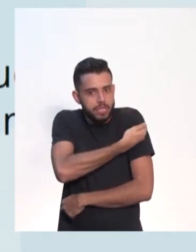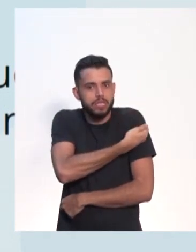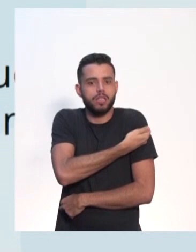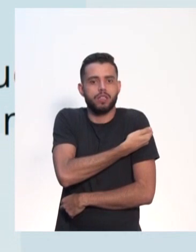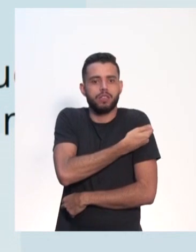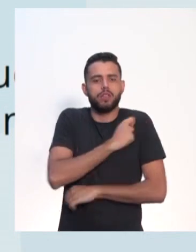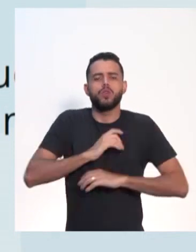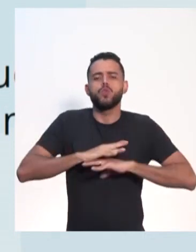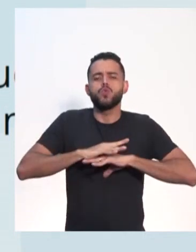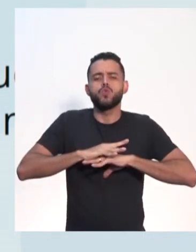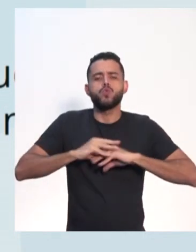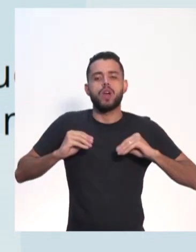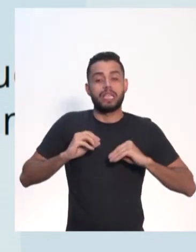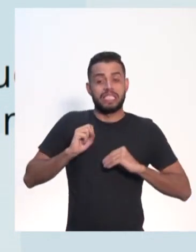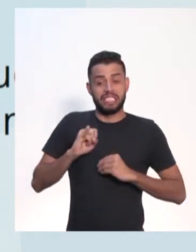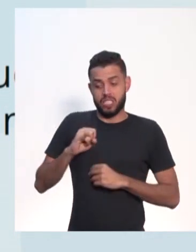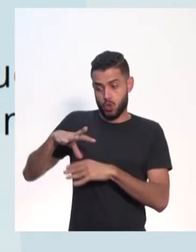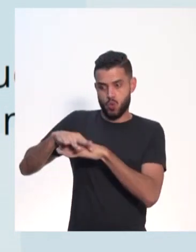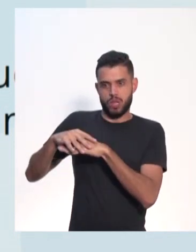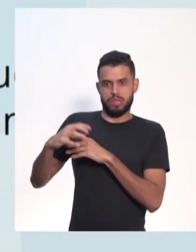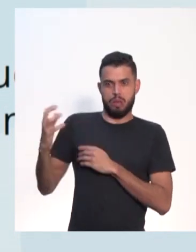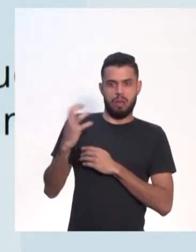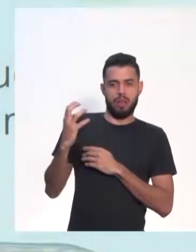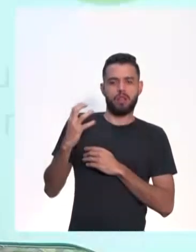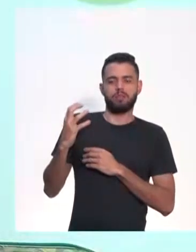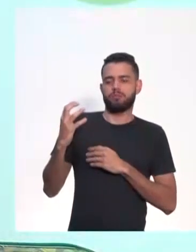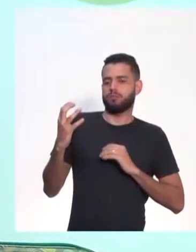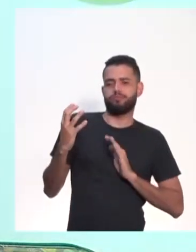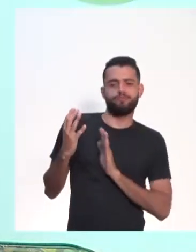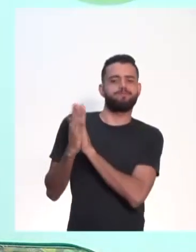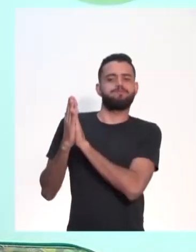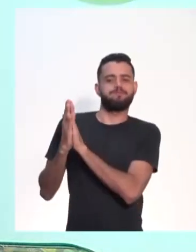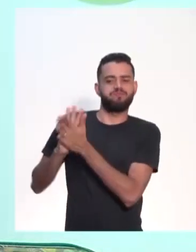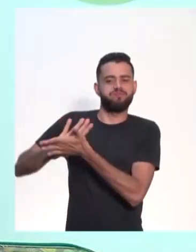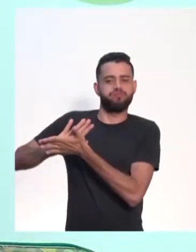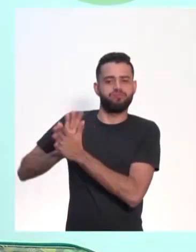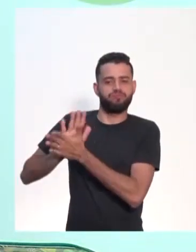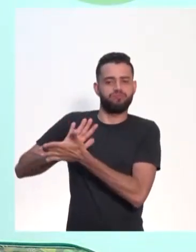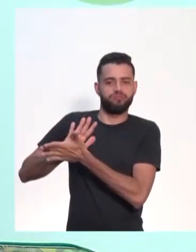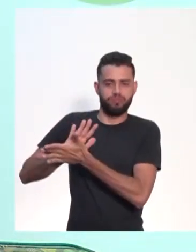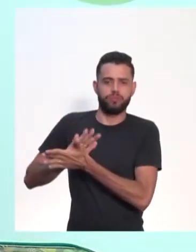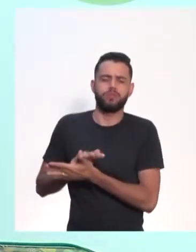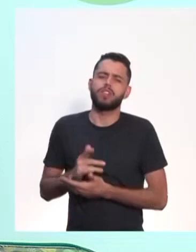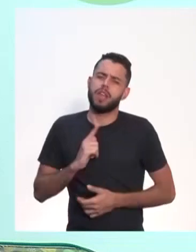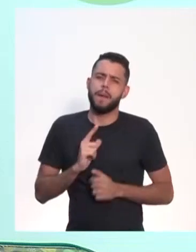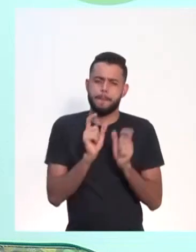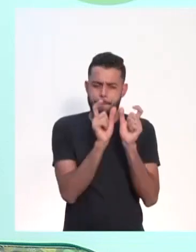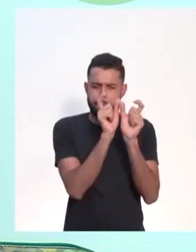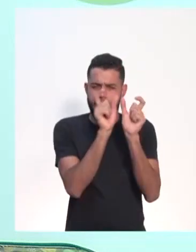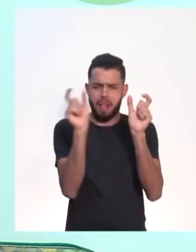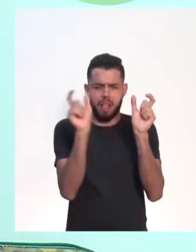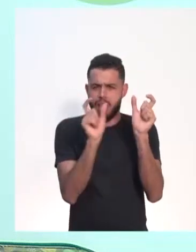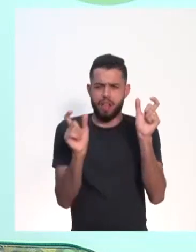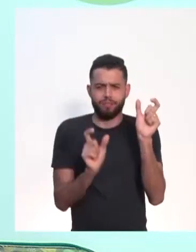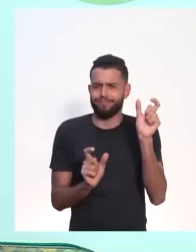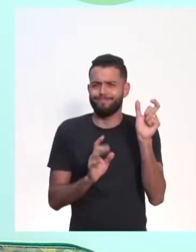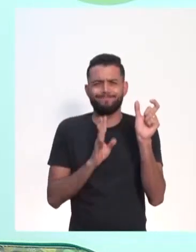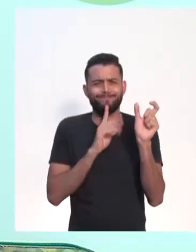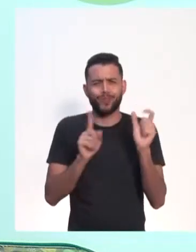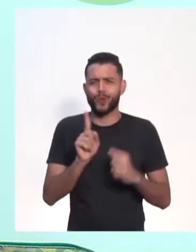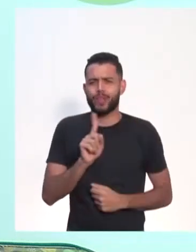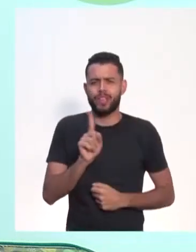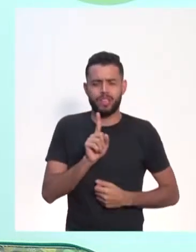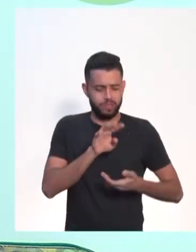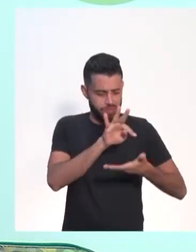Nossa, tem muito termo, tem muita coisa aí, e pode ser que a gente não conheça todas essas palavras que estão nesse